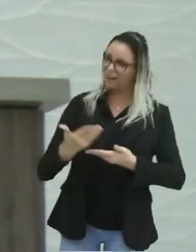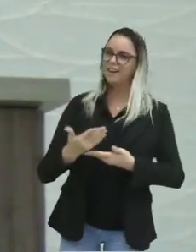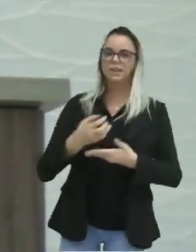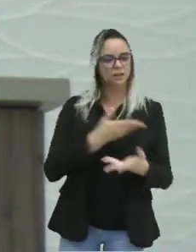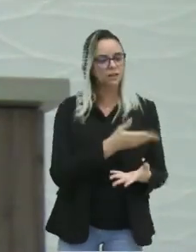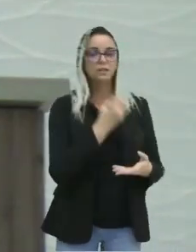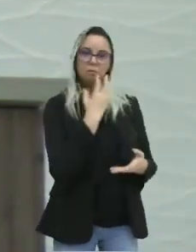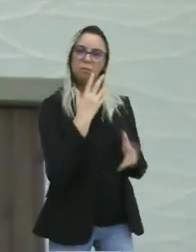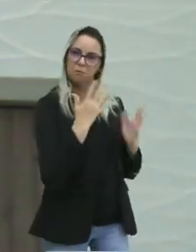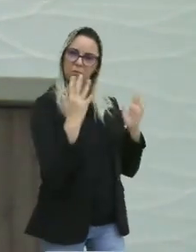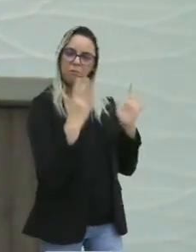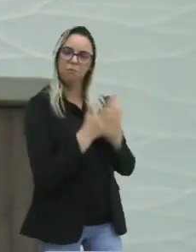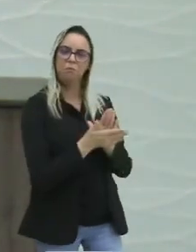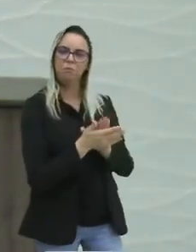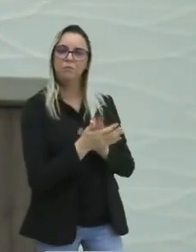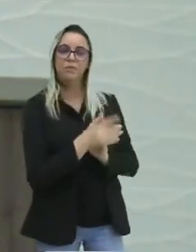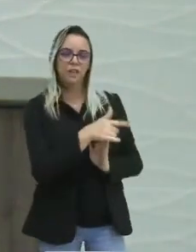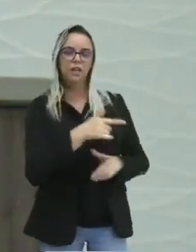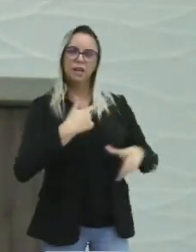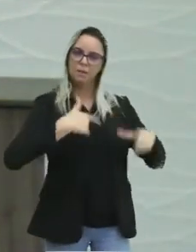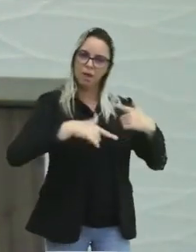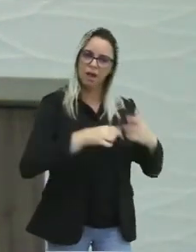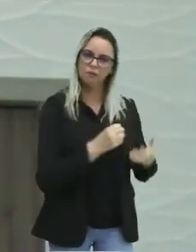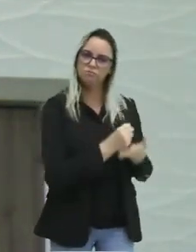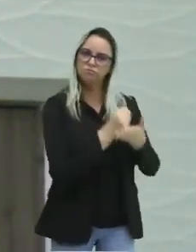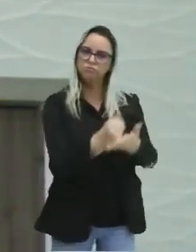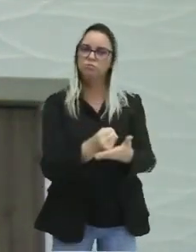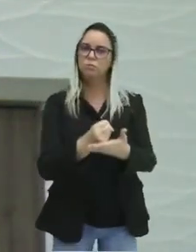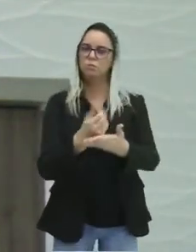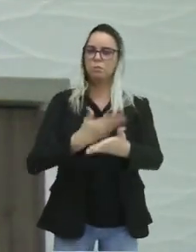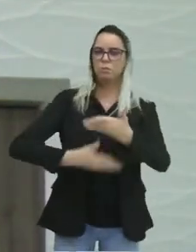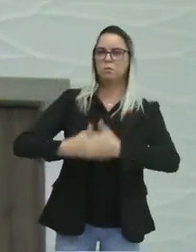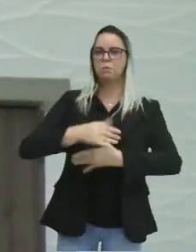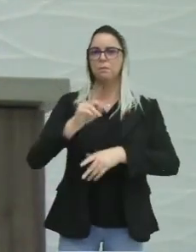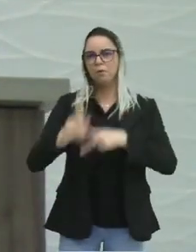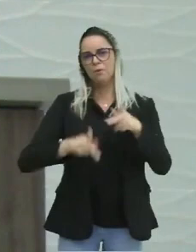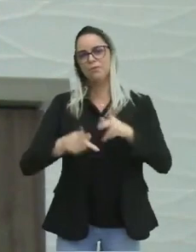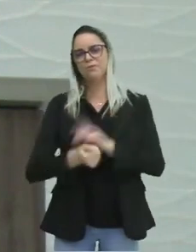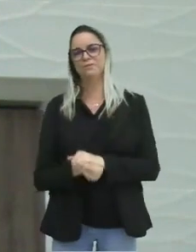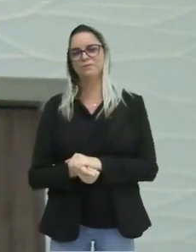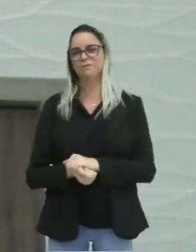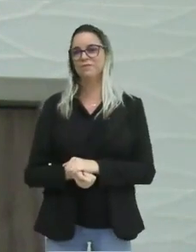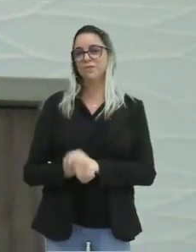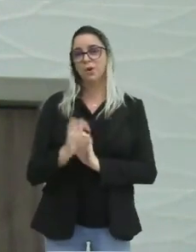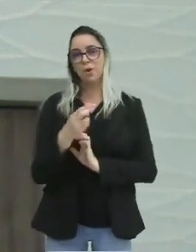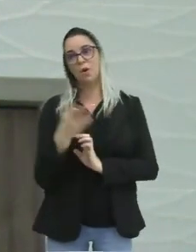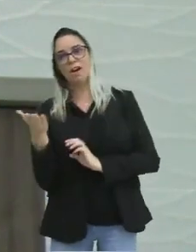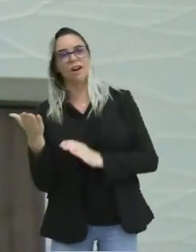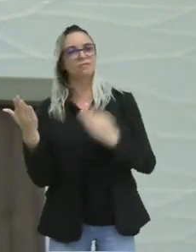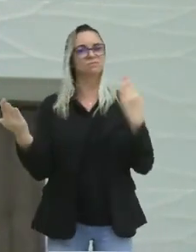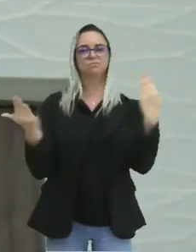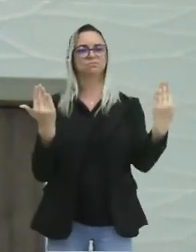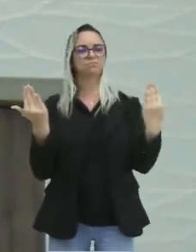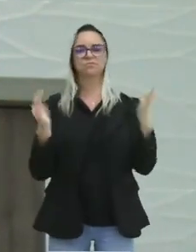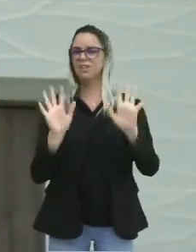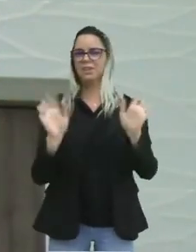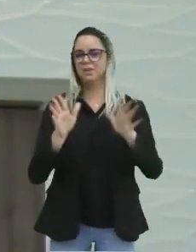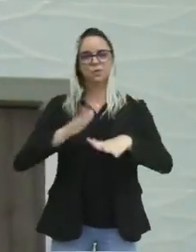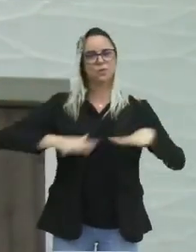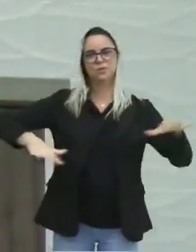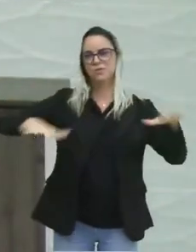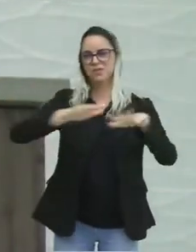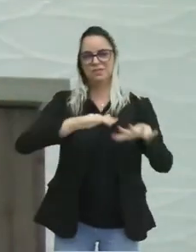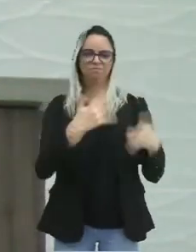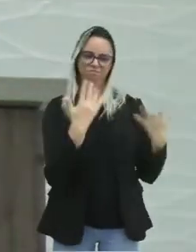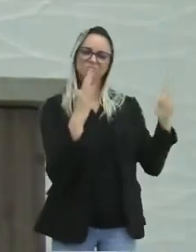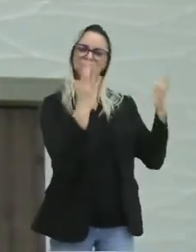ali, é para servir ao povo. Tanto faz A ou B, né? Não está ali para servir vereador, não, é a população. Então, quero parabenizar a